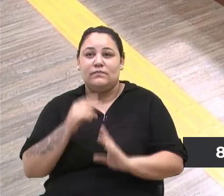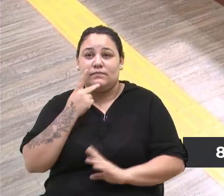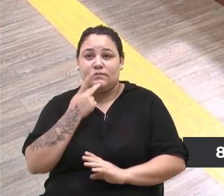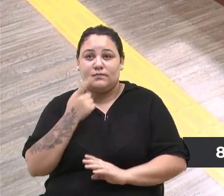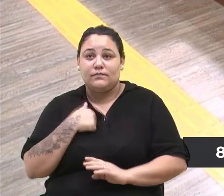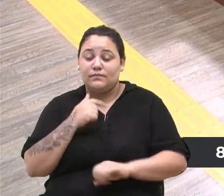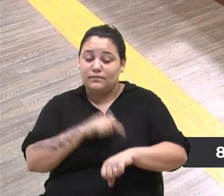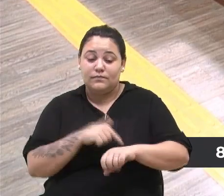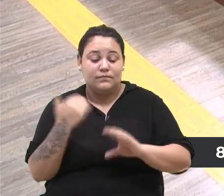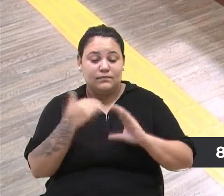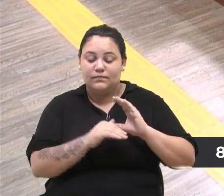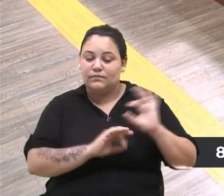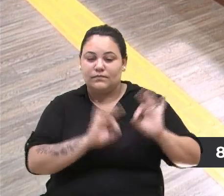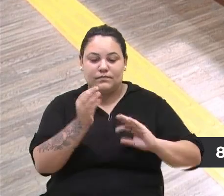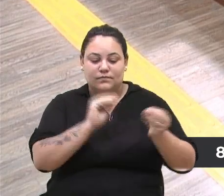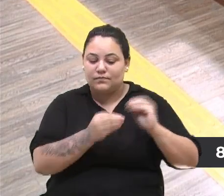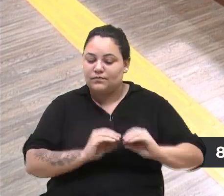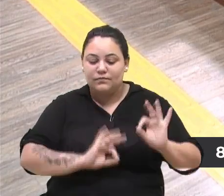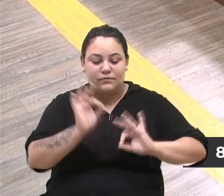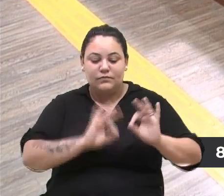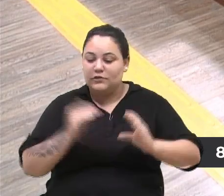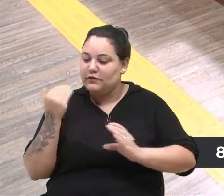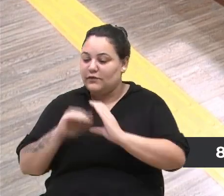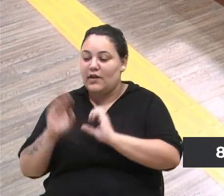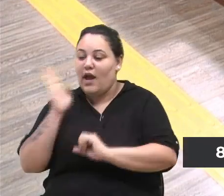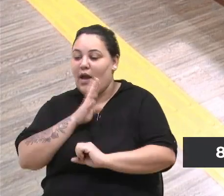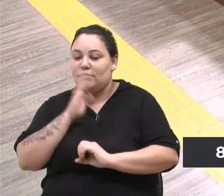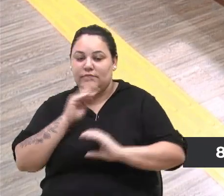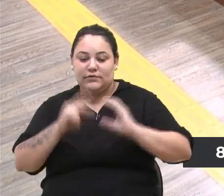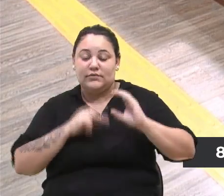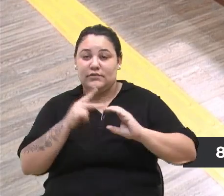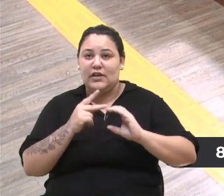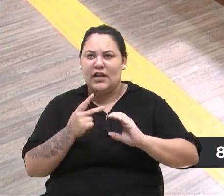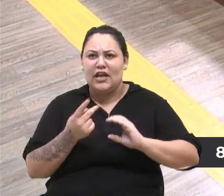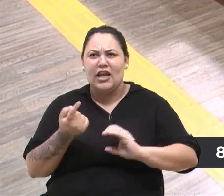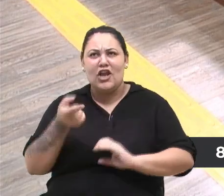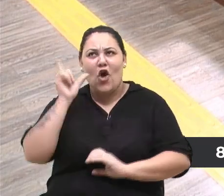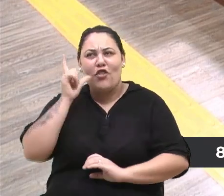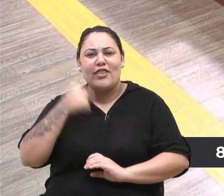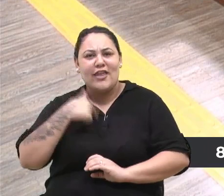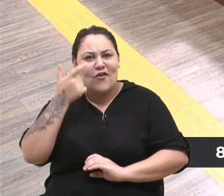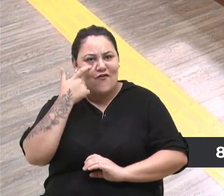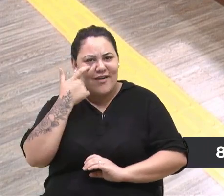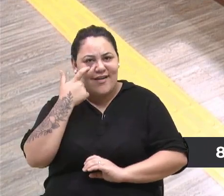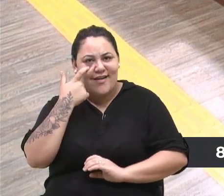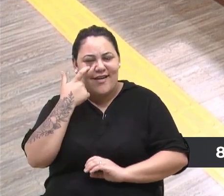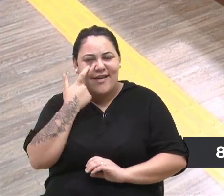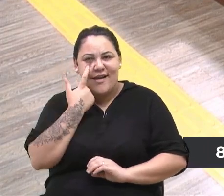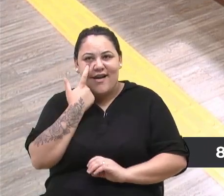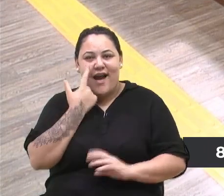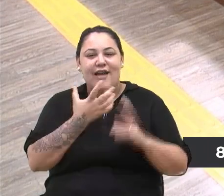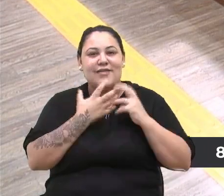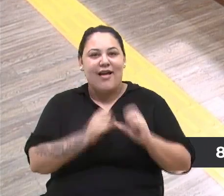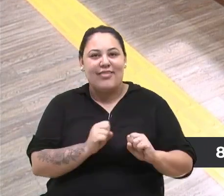para a Câmara. Quando eu vi ontem, vereador presidente, a Secretaria da Habitação